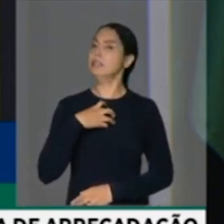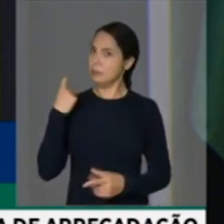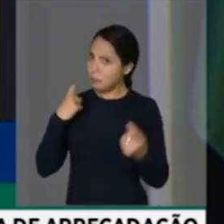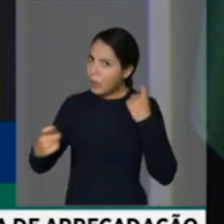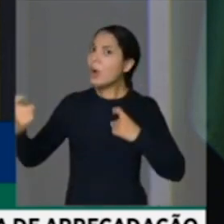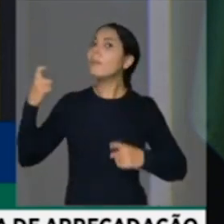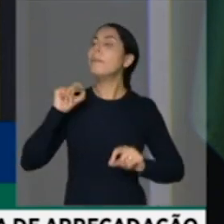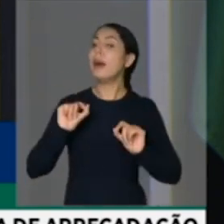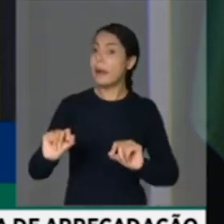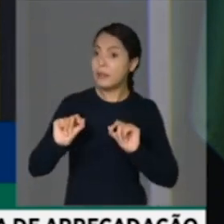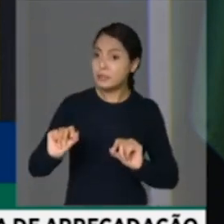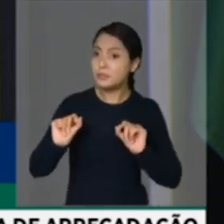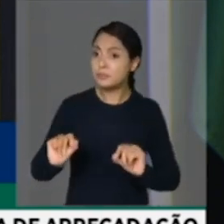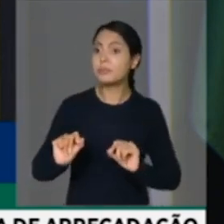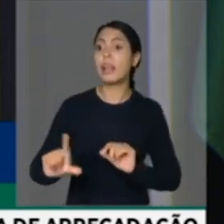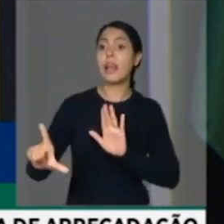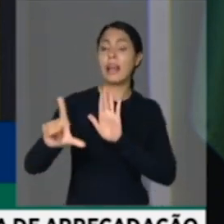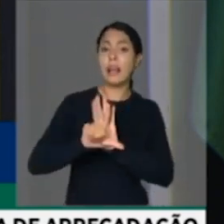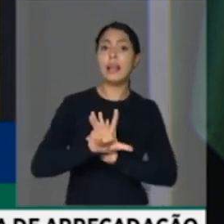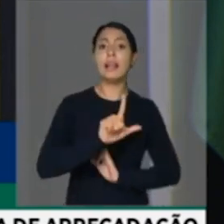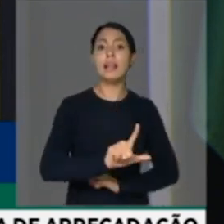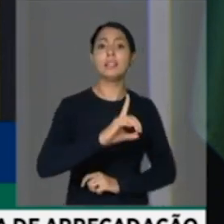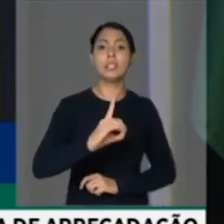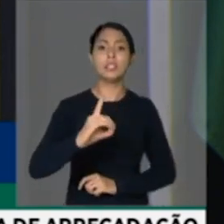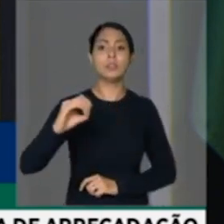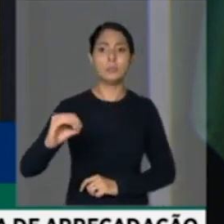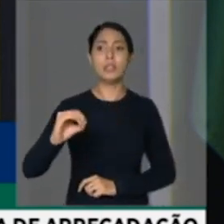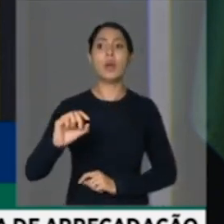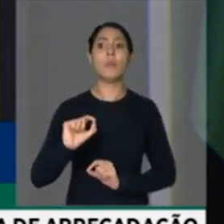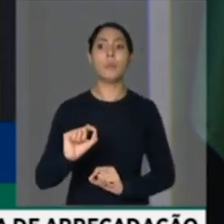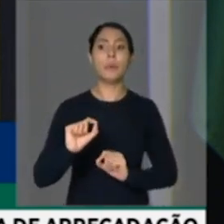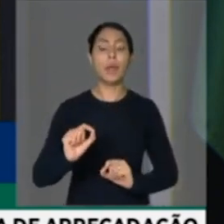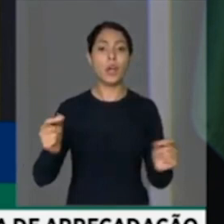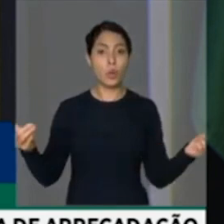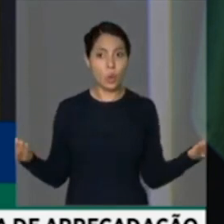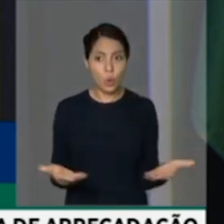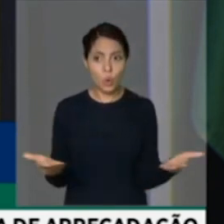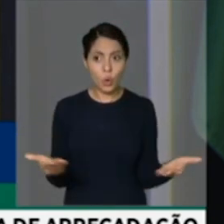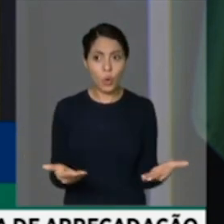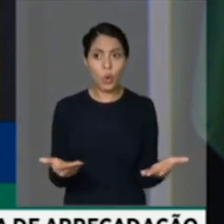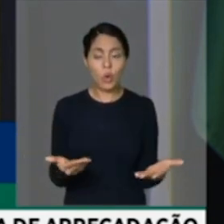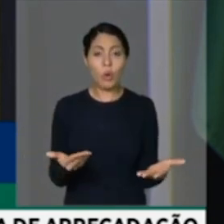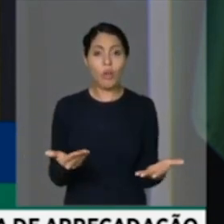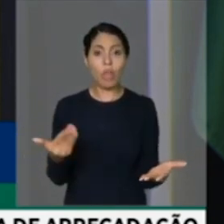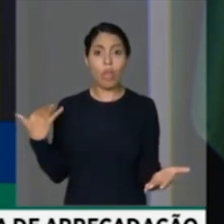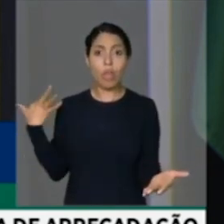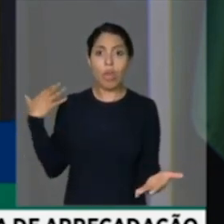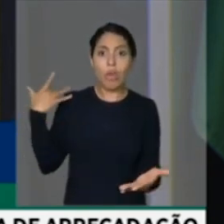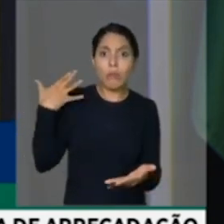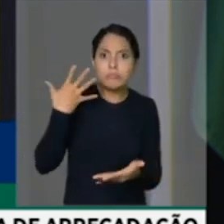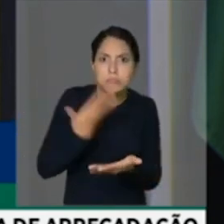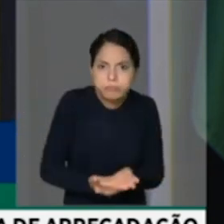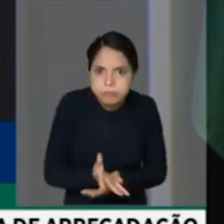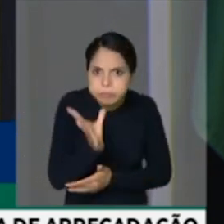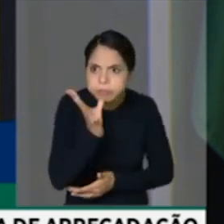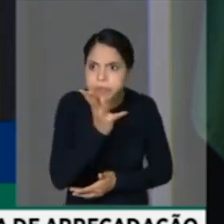a tramitação da lei de diretrizes orçamentárias. A gente nunca aprovou uma lei de diretrizes orçamentárias tão tarde aqui neste parlamento.